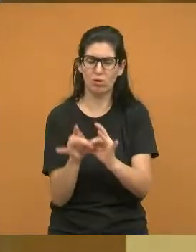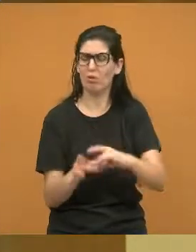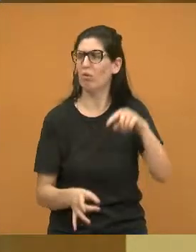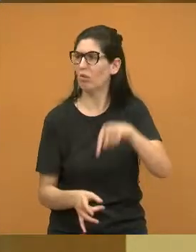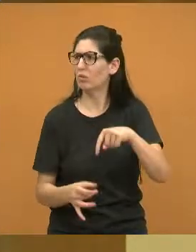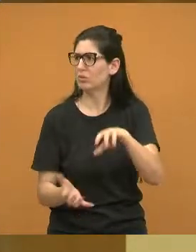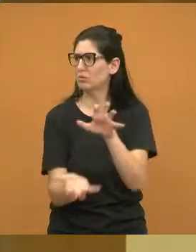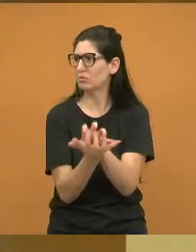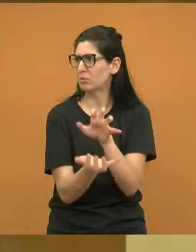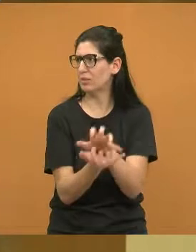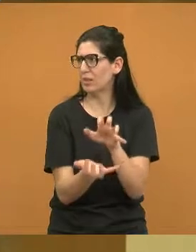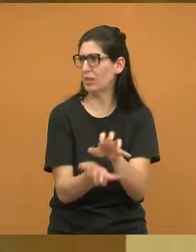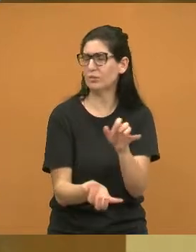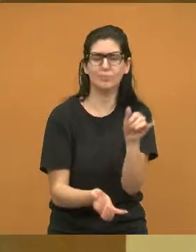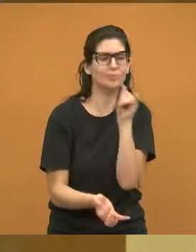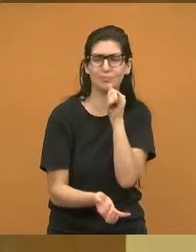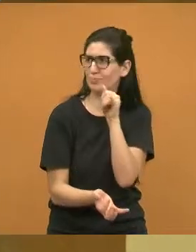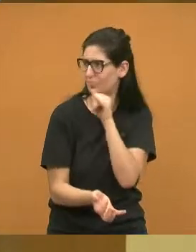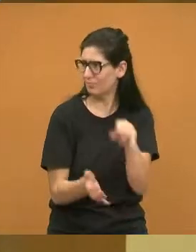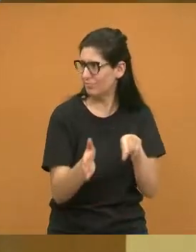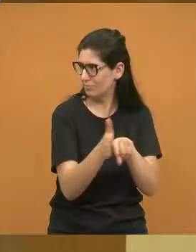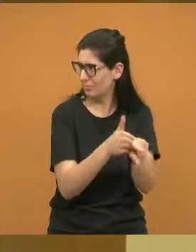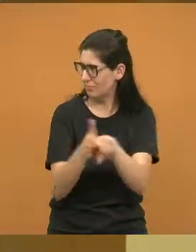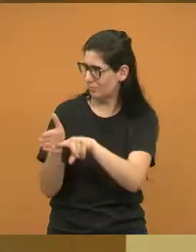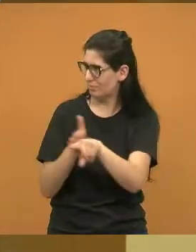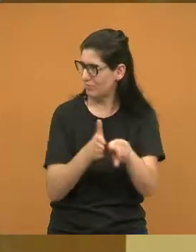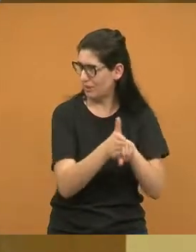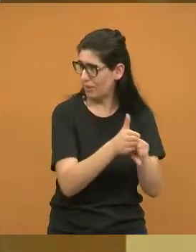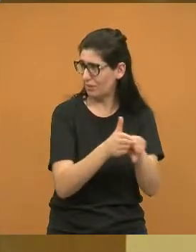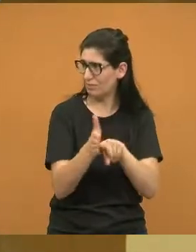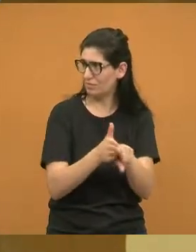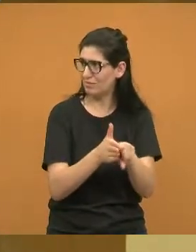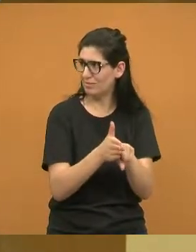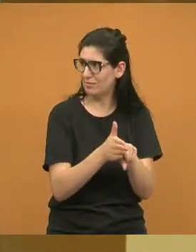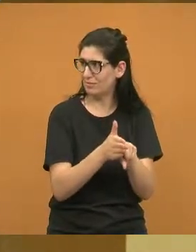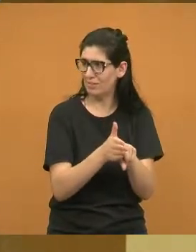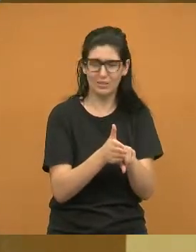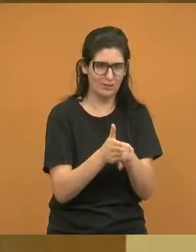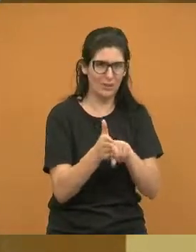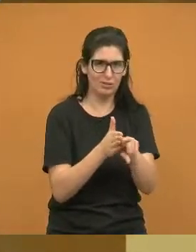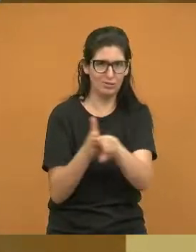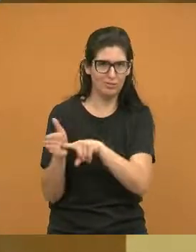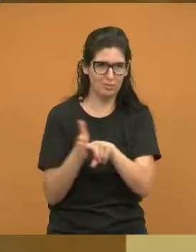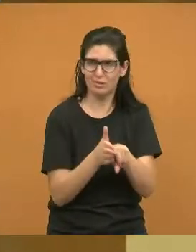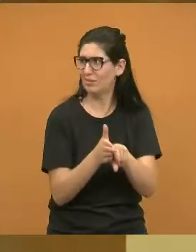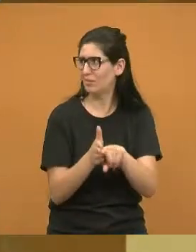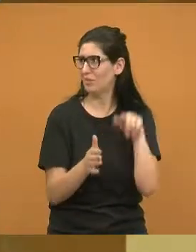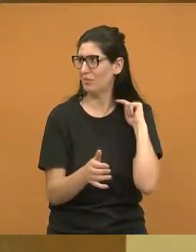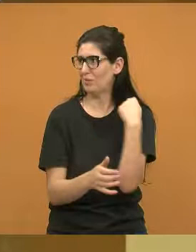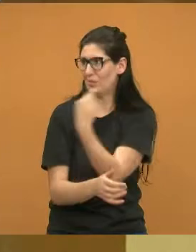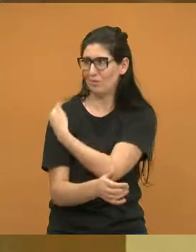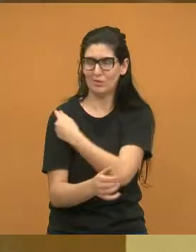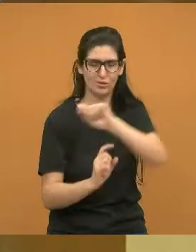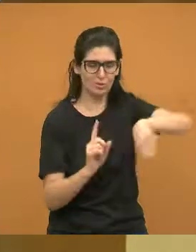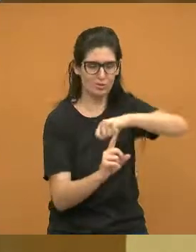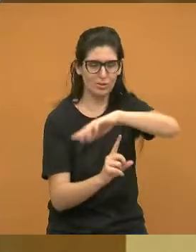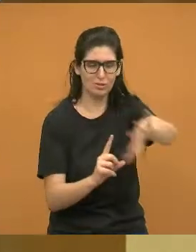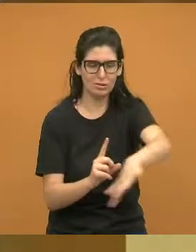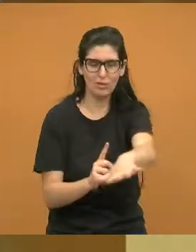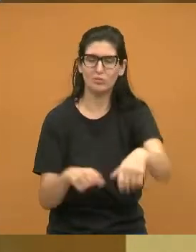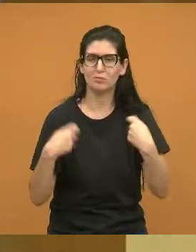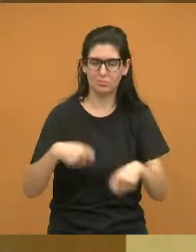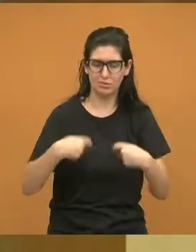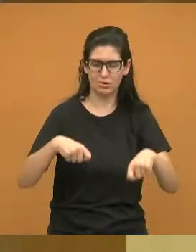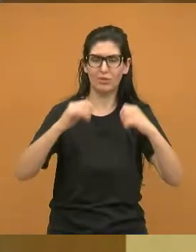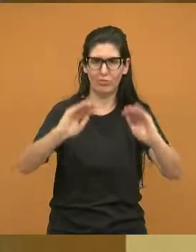o exemplo, fiscalizar isso, apurar isso, porque nós, na sociedade, nós precisamos evoluir e não regredir. Então, é